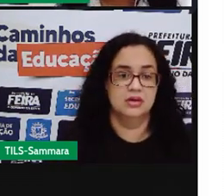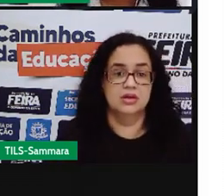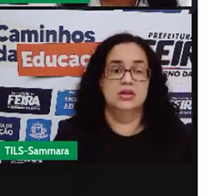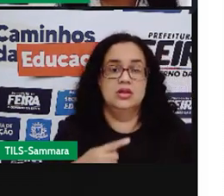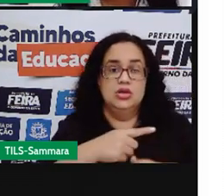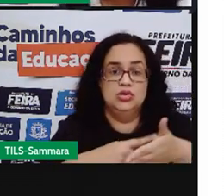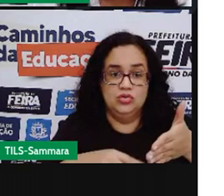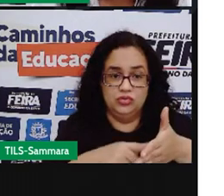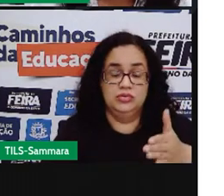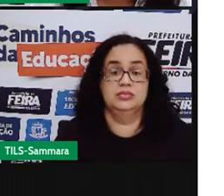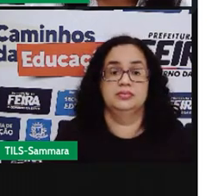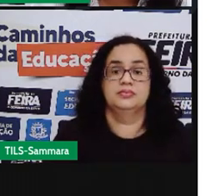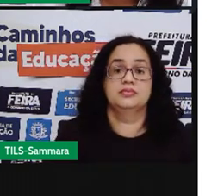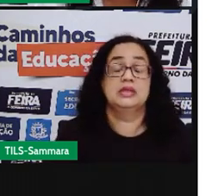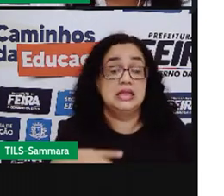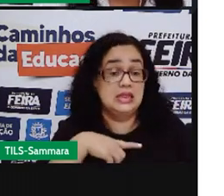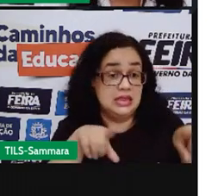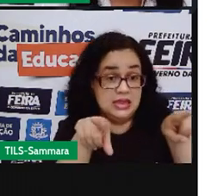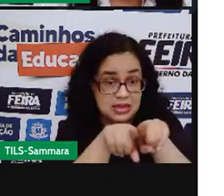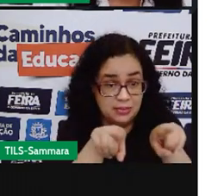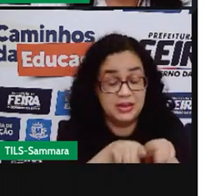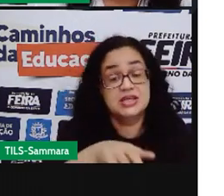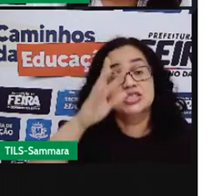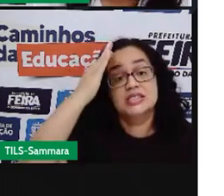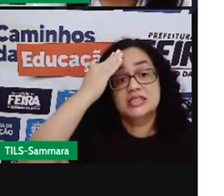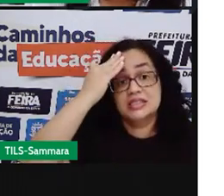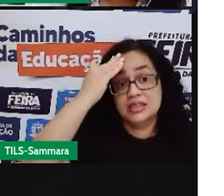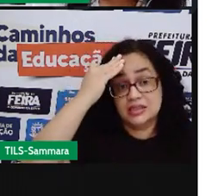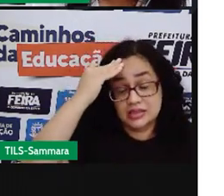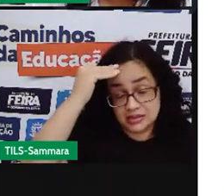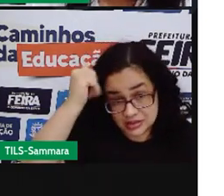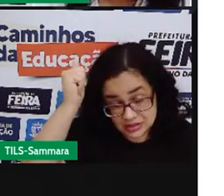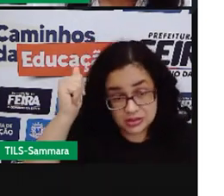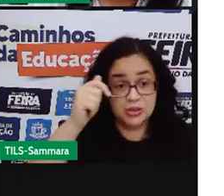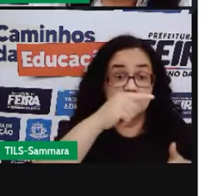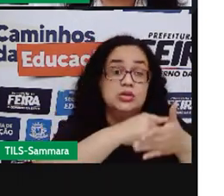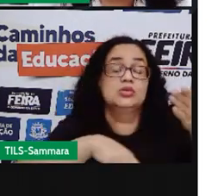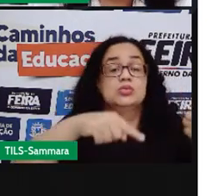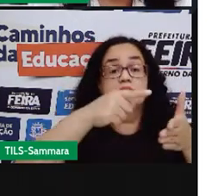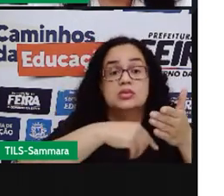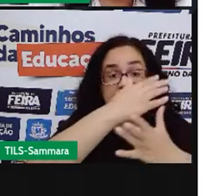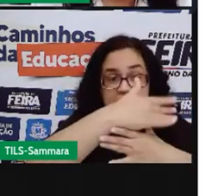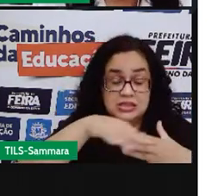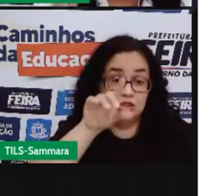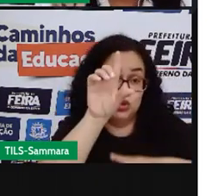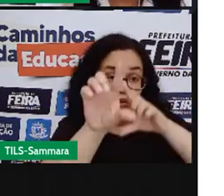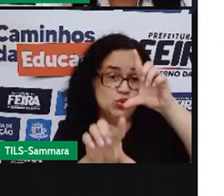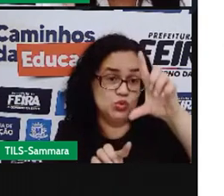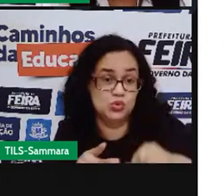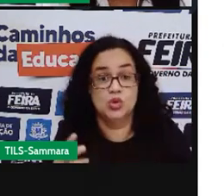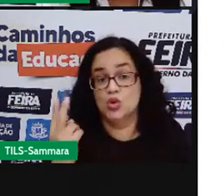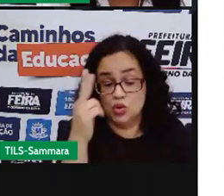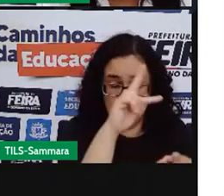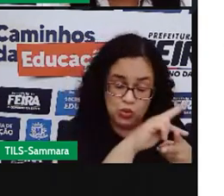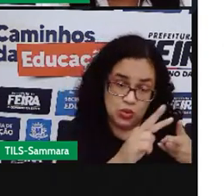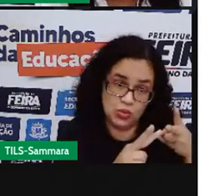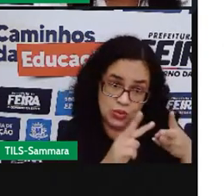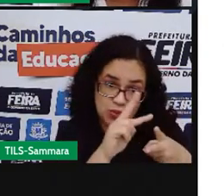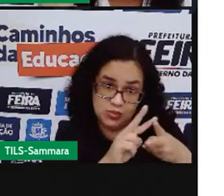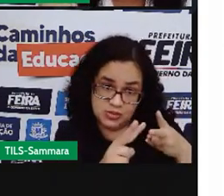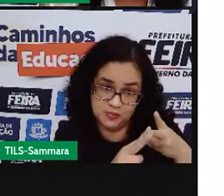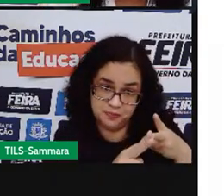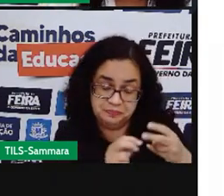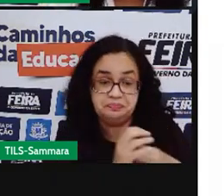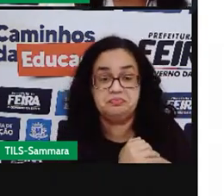do nosso voto. E também já sabe que nas eleições municipais nós escolhemos dois tipos de